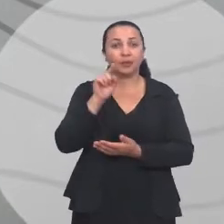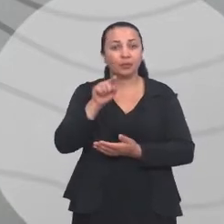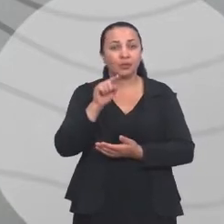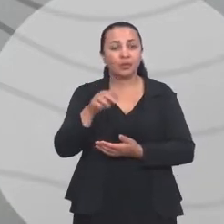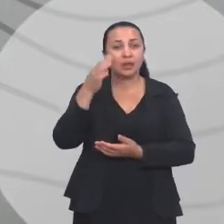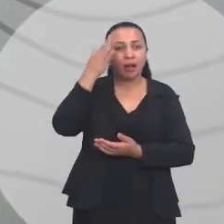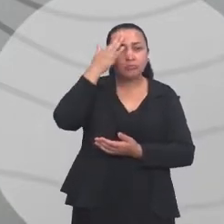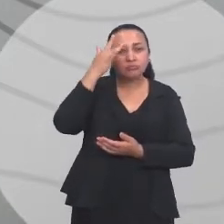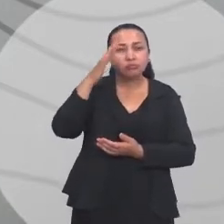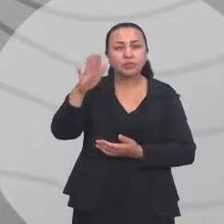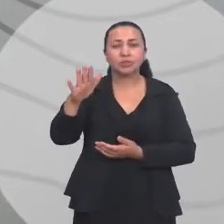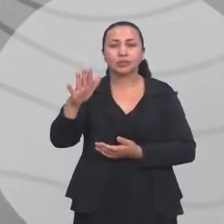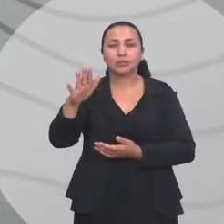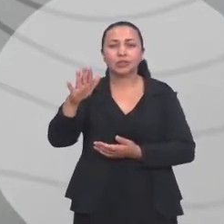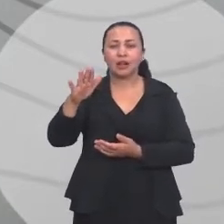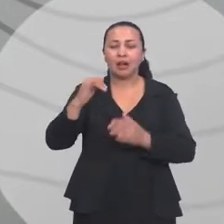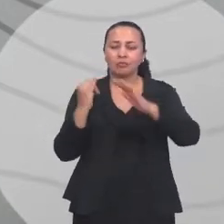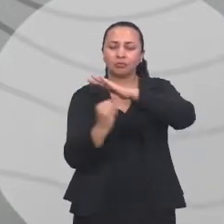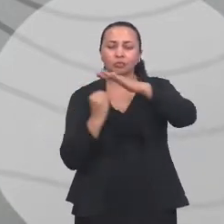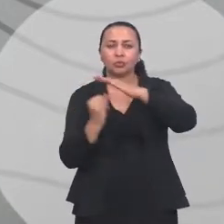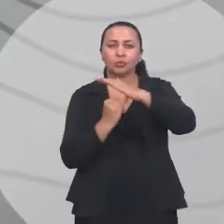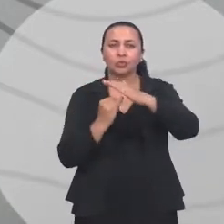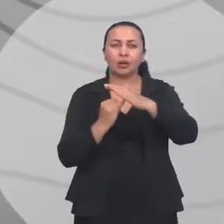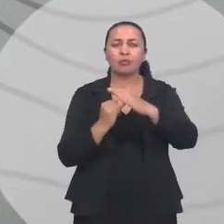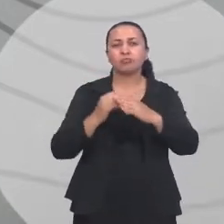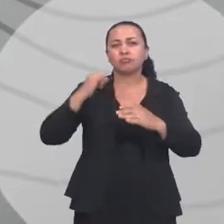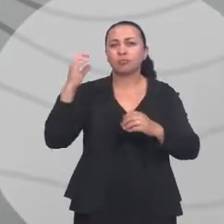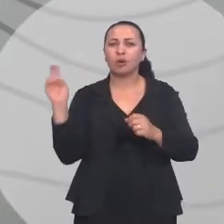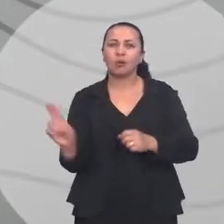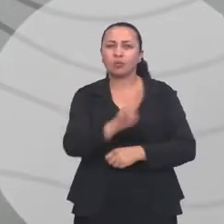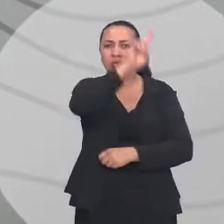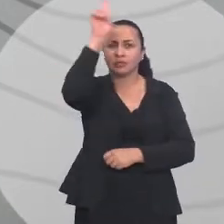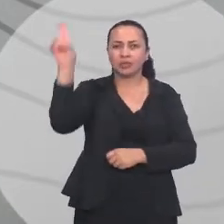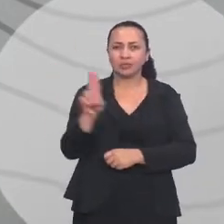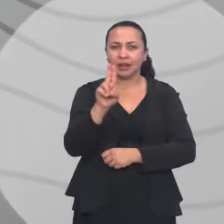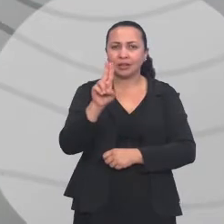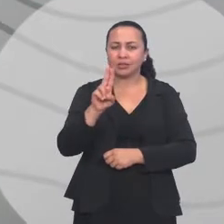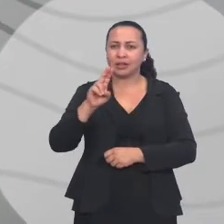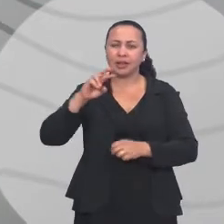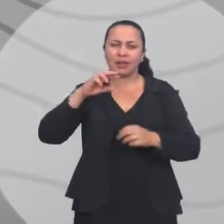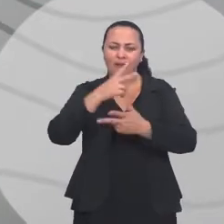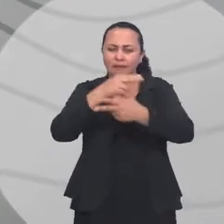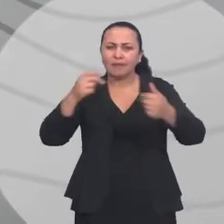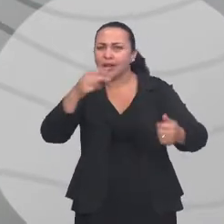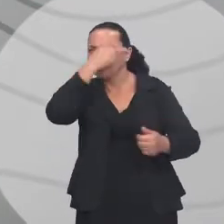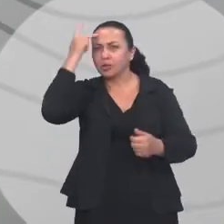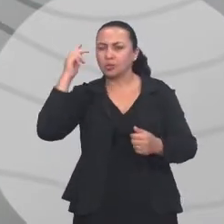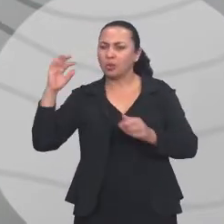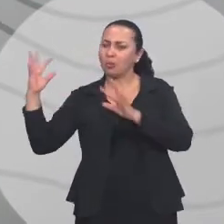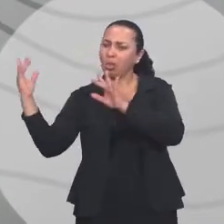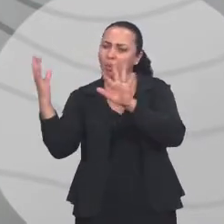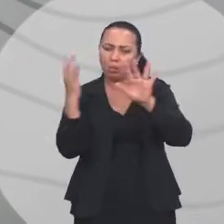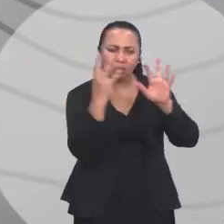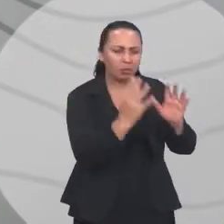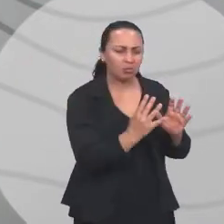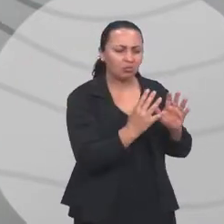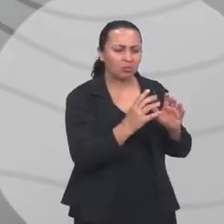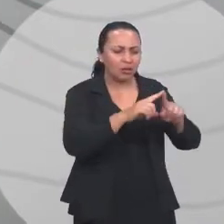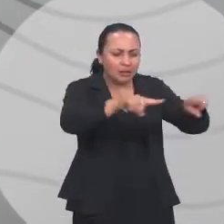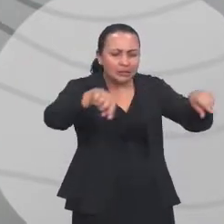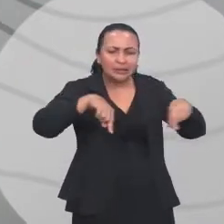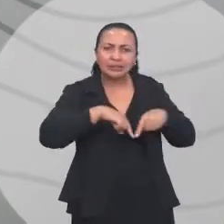você imaginar uma instituição como a universidade em que você coloca dezenas de pessoas no mesmo ambiente numa sala de aula